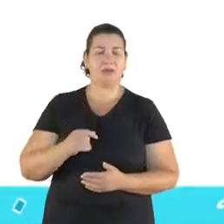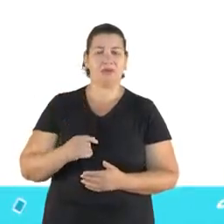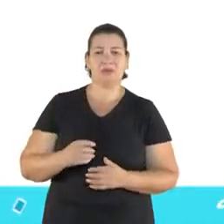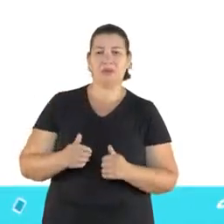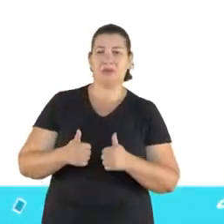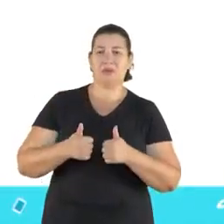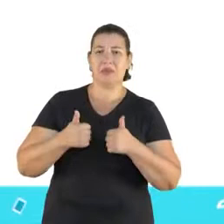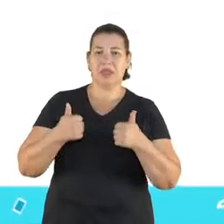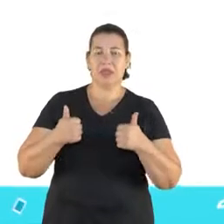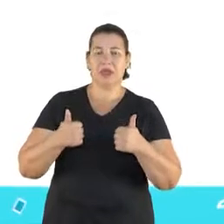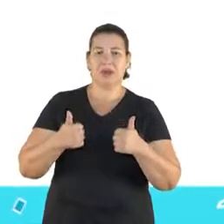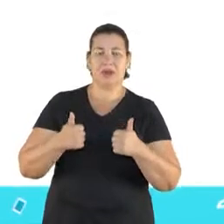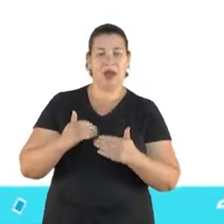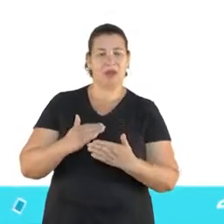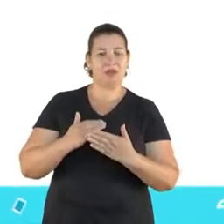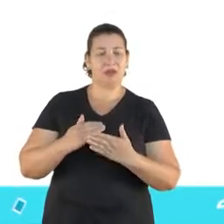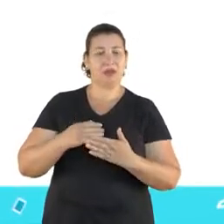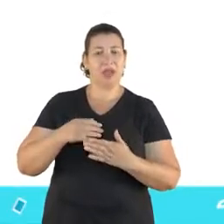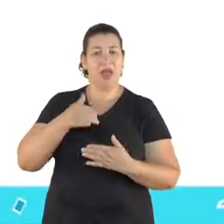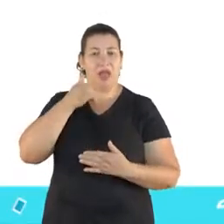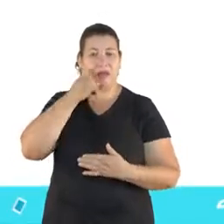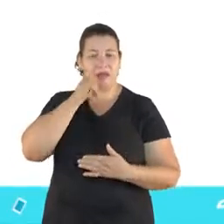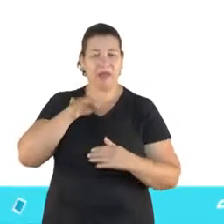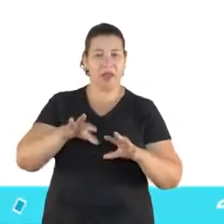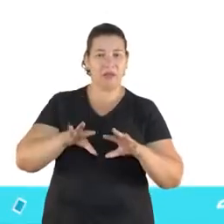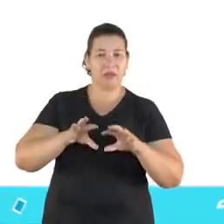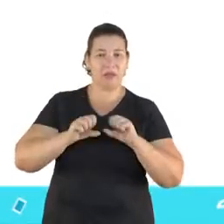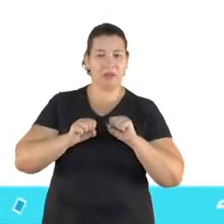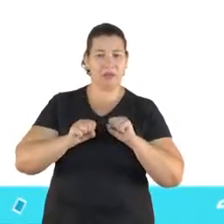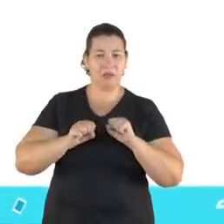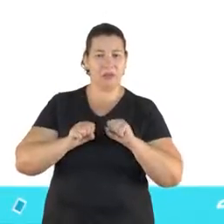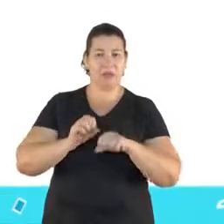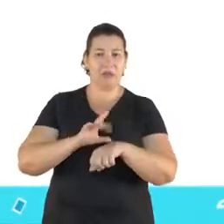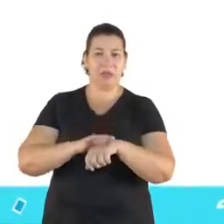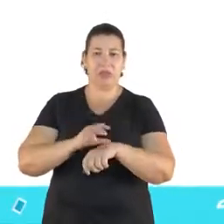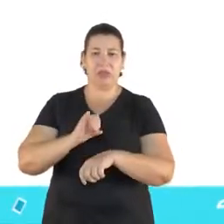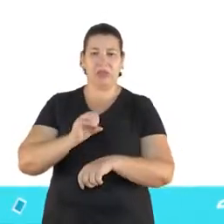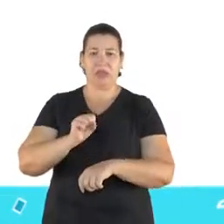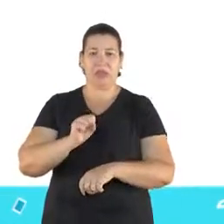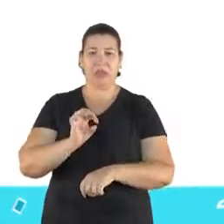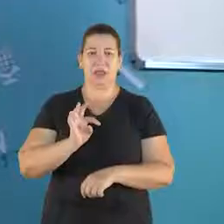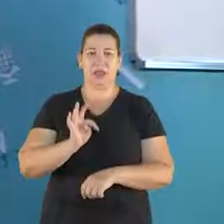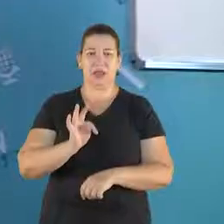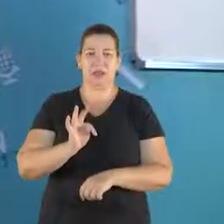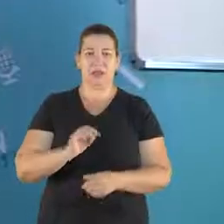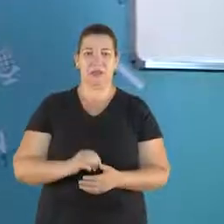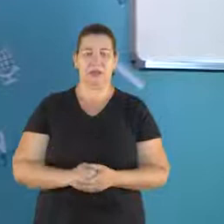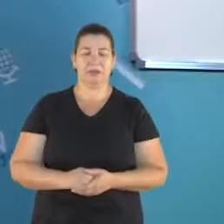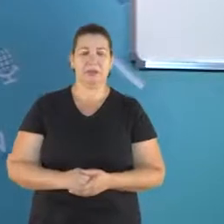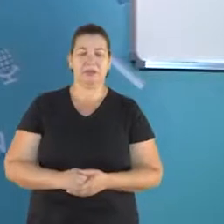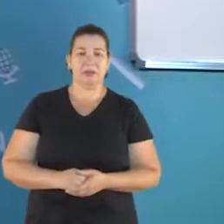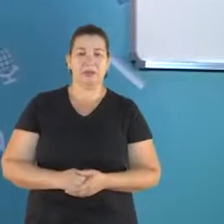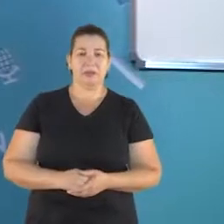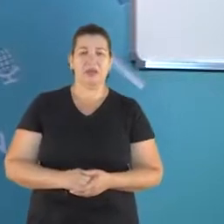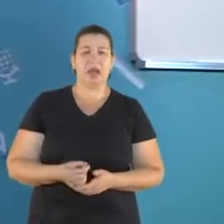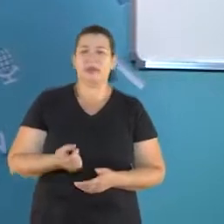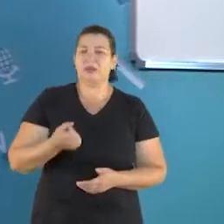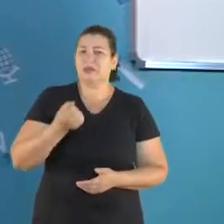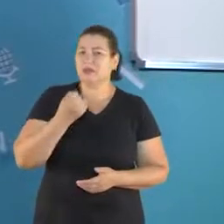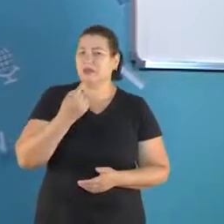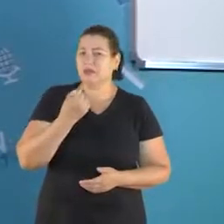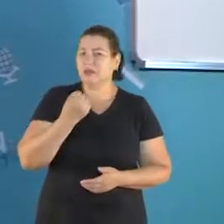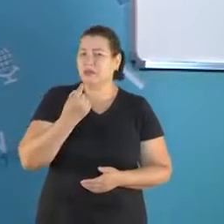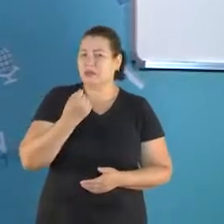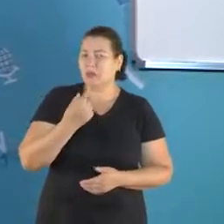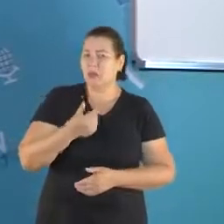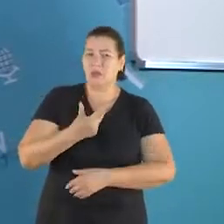para evitar a transmissão de uma EST? Letra A. Anticoncepcionais. Anticoncepcionais, pessoal, geralmente podem